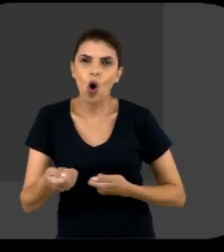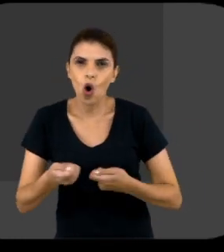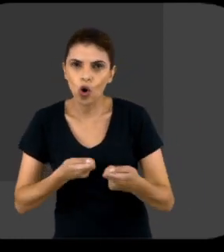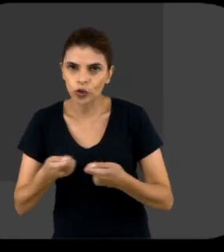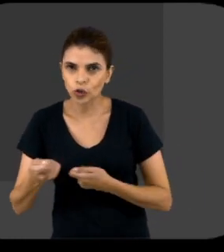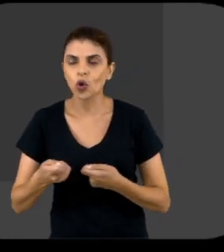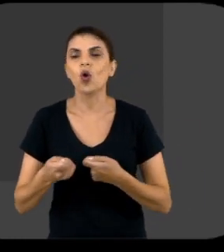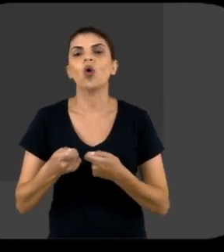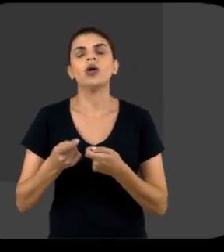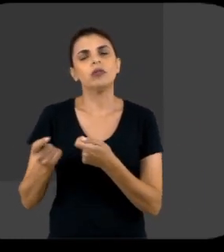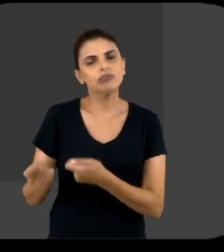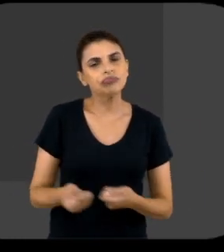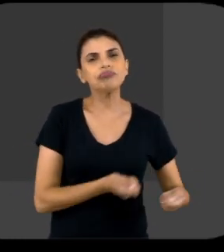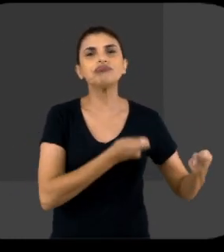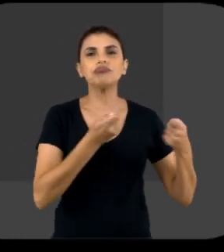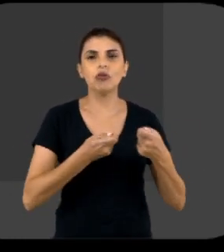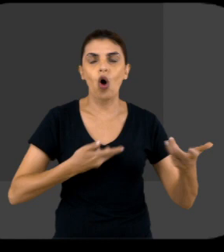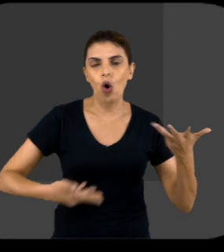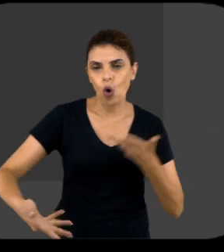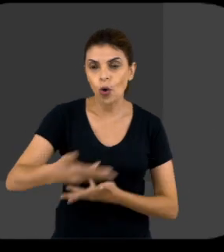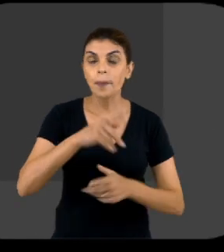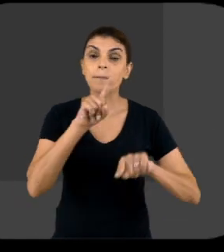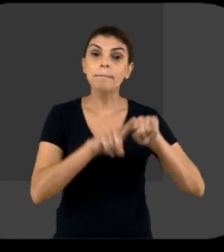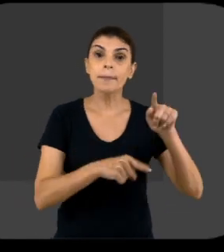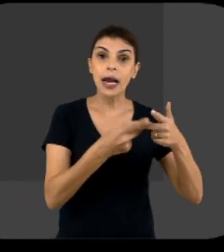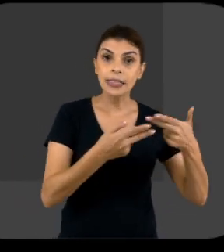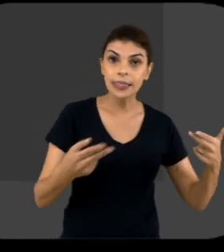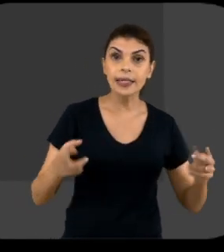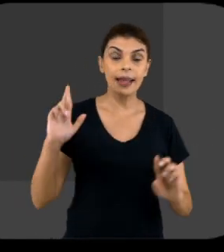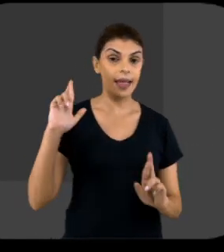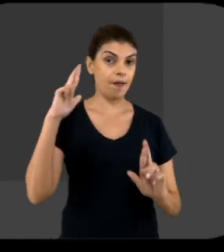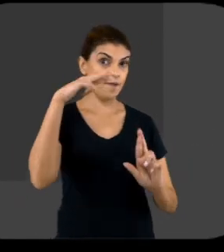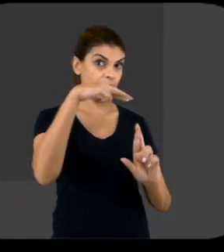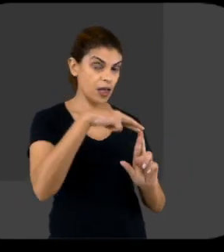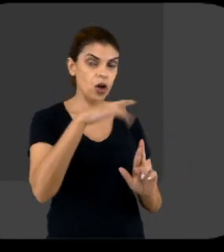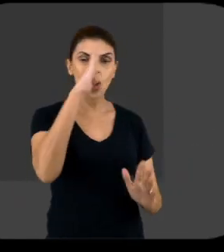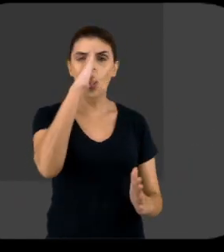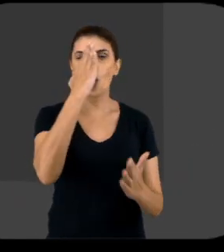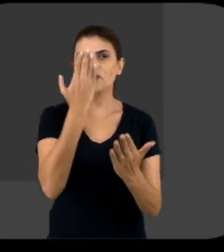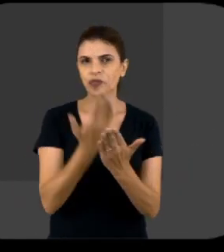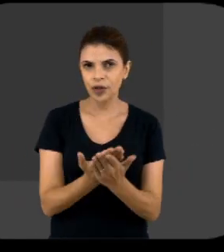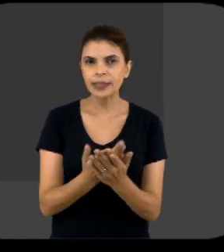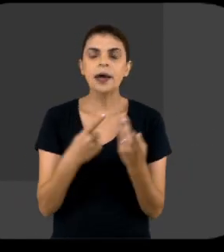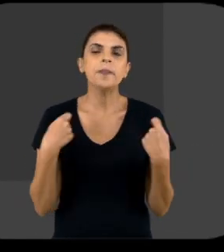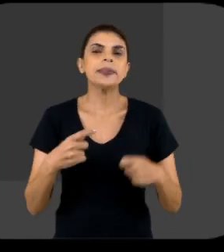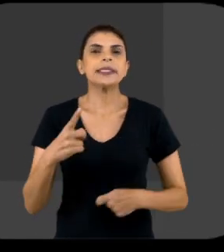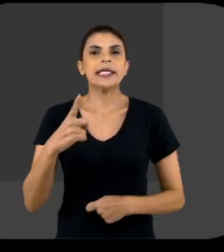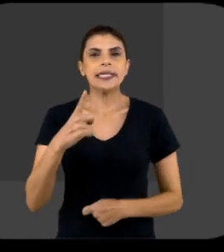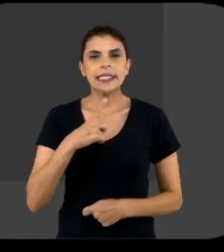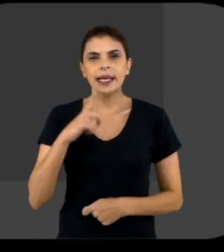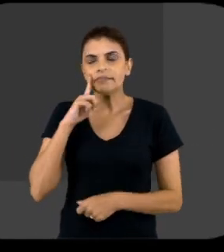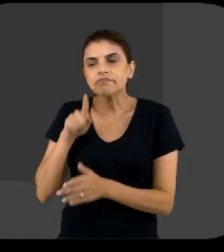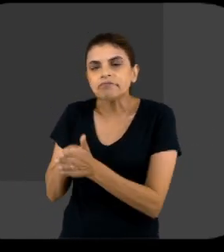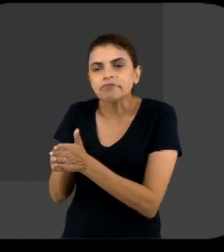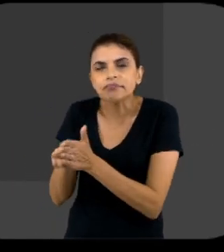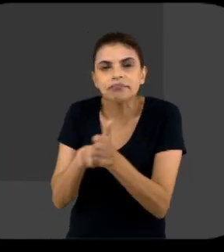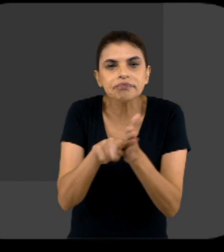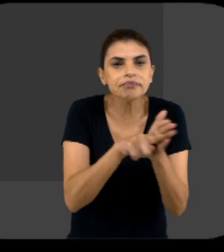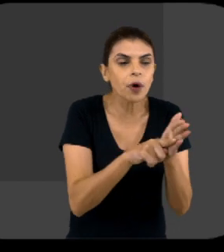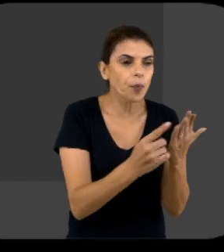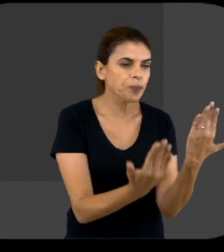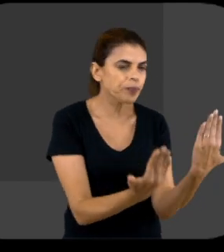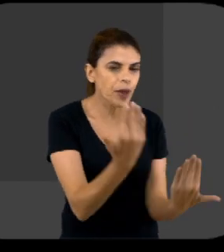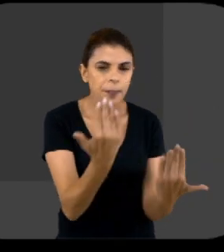com manutenção preventiva e corretiva e materiais de referência e de confiança. Você precisa ter uma rastreabilidade